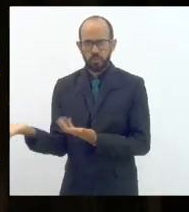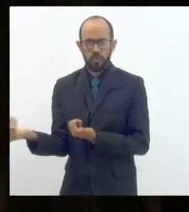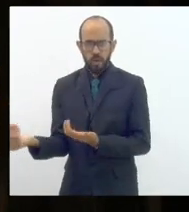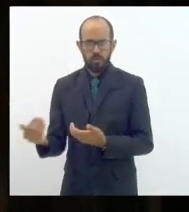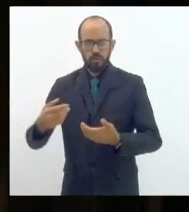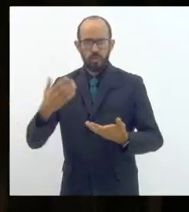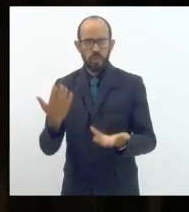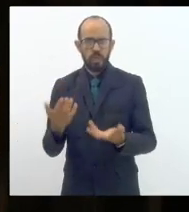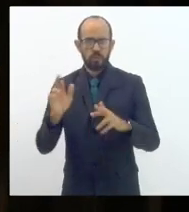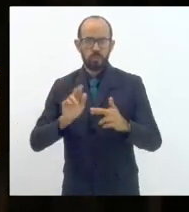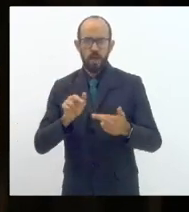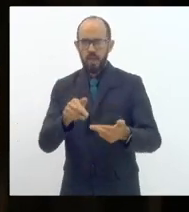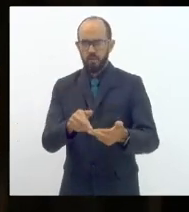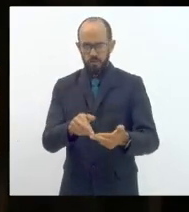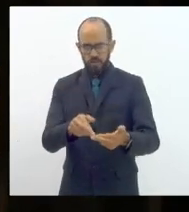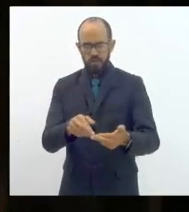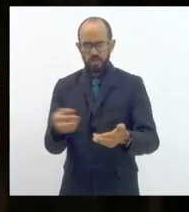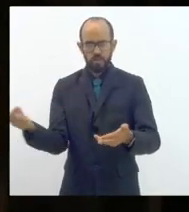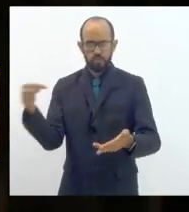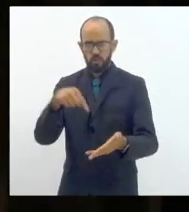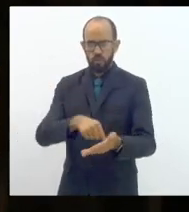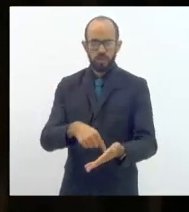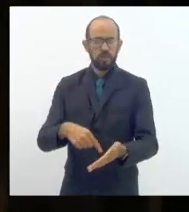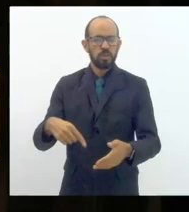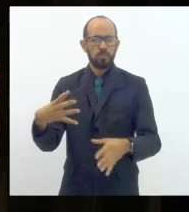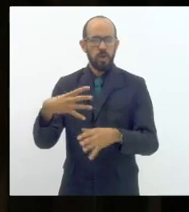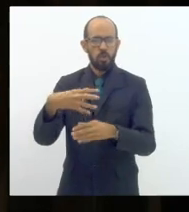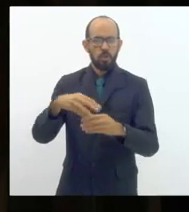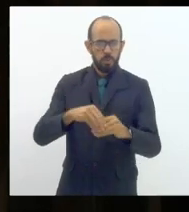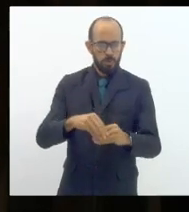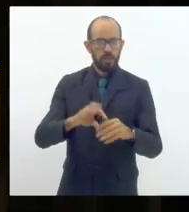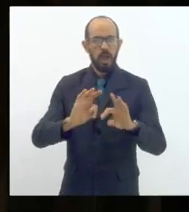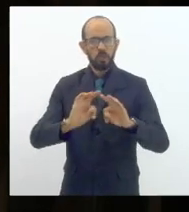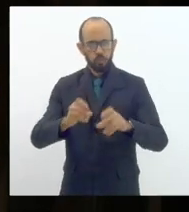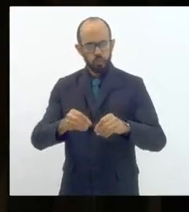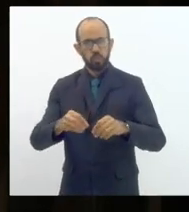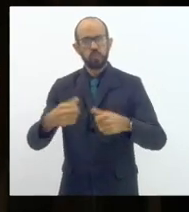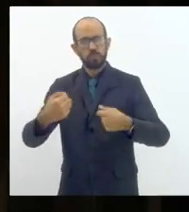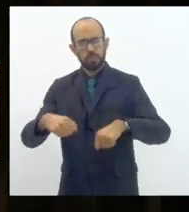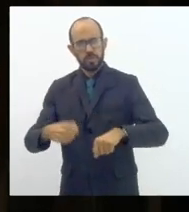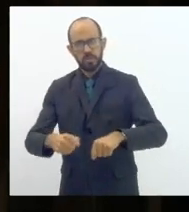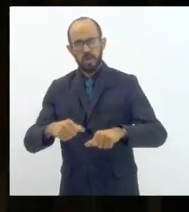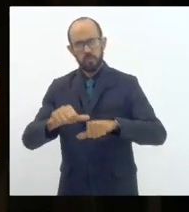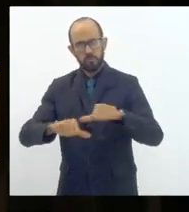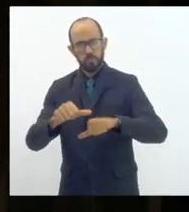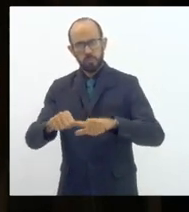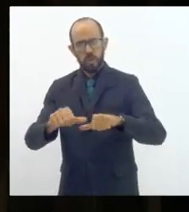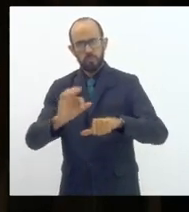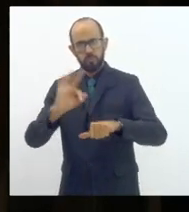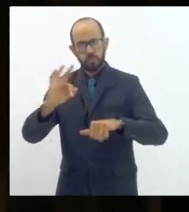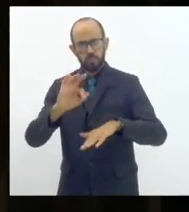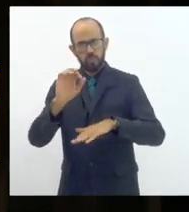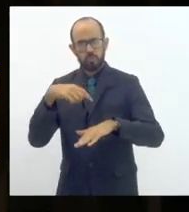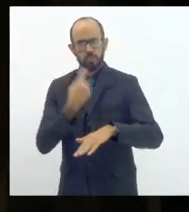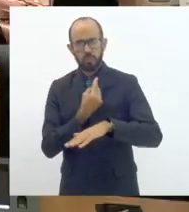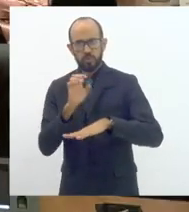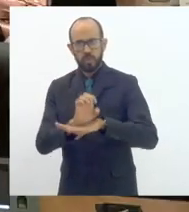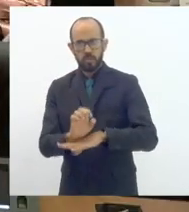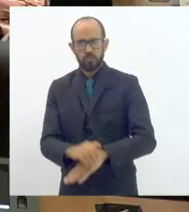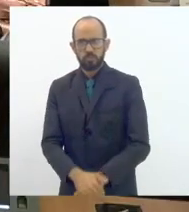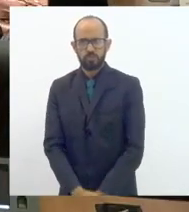tornar uma referência e estou aqui para somar com o que for necessário. Vamos juntos mudar o futuro do nosso Estado. Muito obrigado.